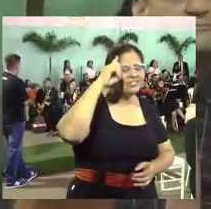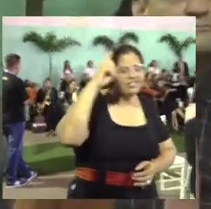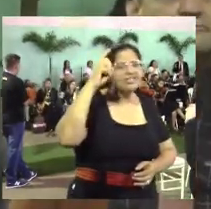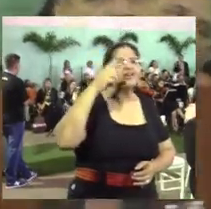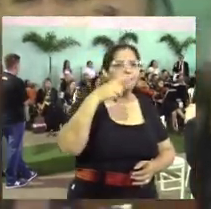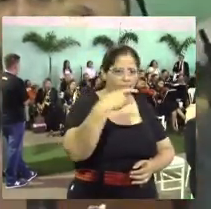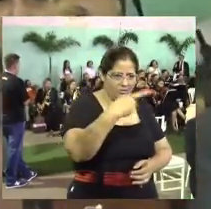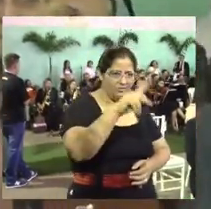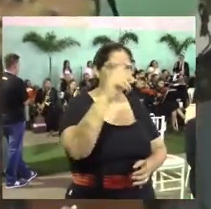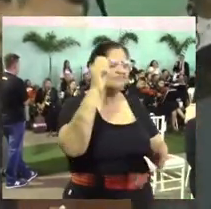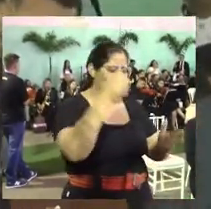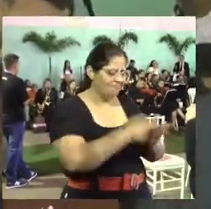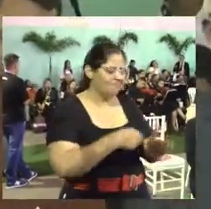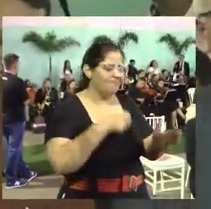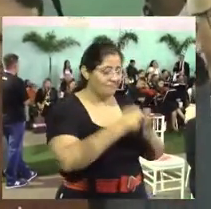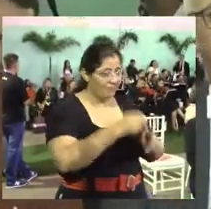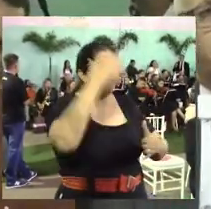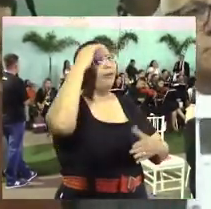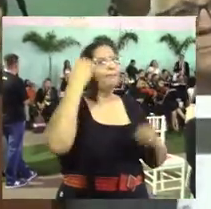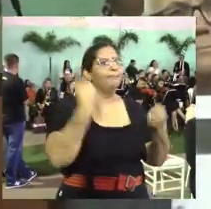esse dia